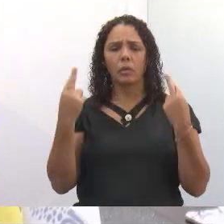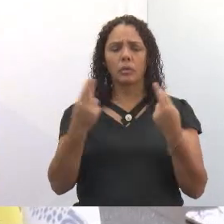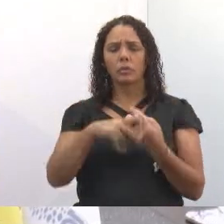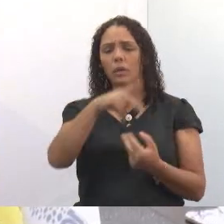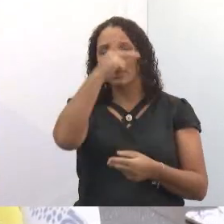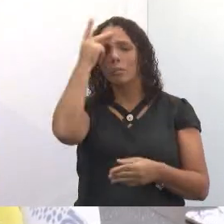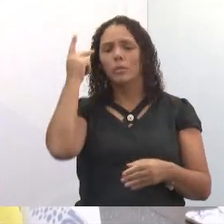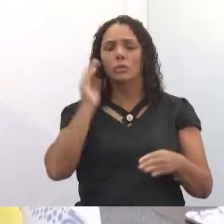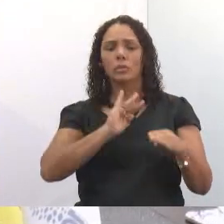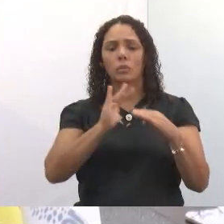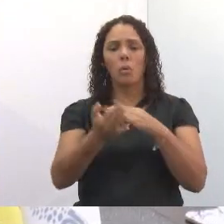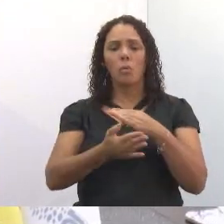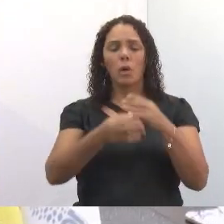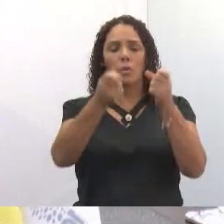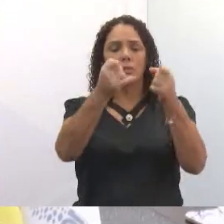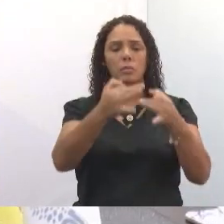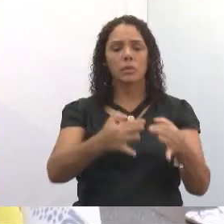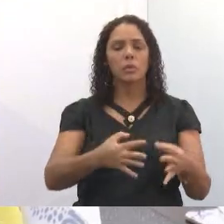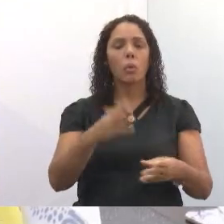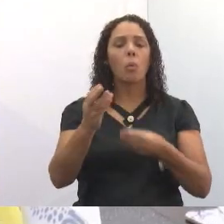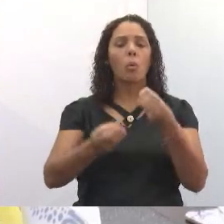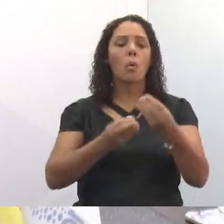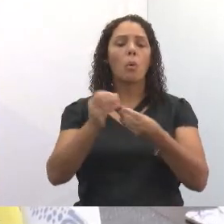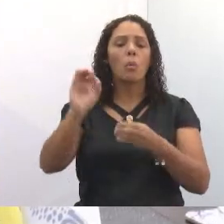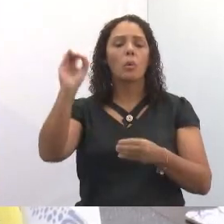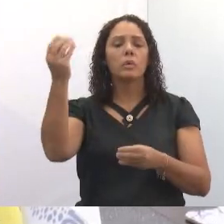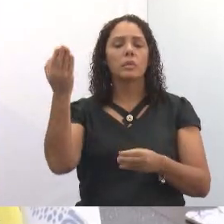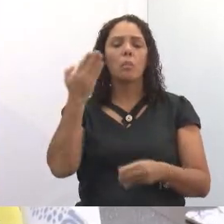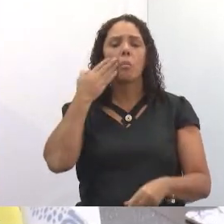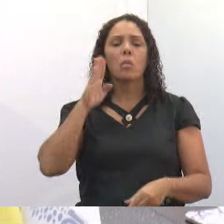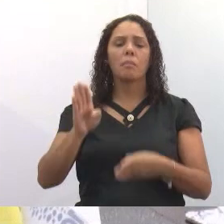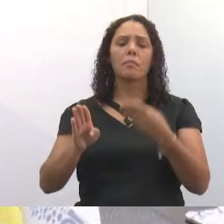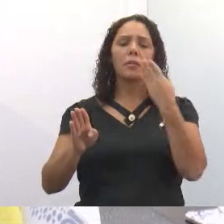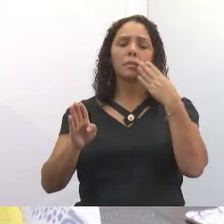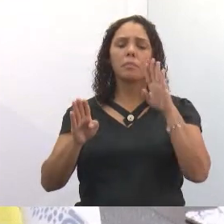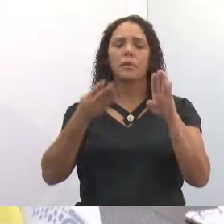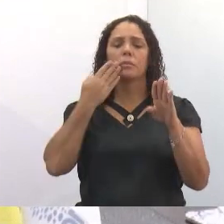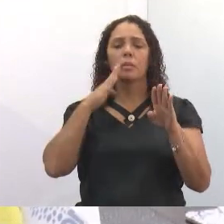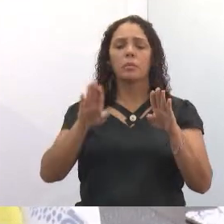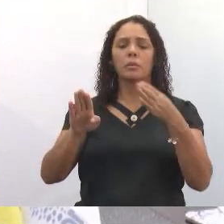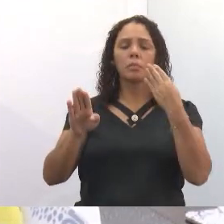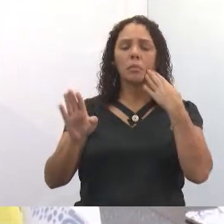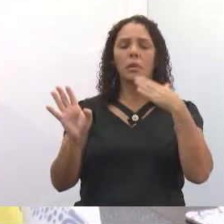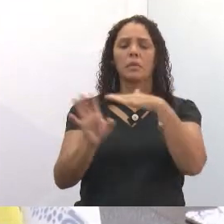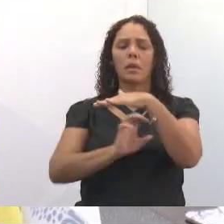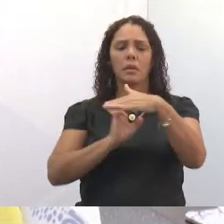falando como seria. Tem uma empresa que entrou no bairro para fazer o serviço,